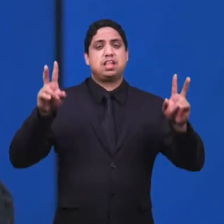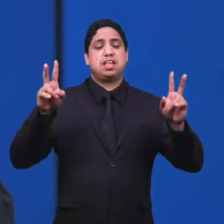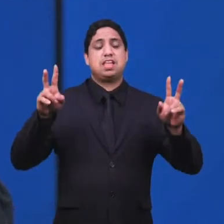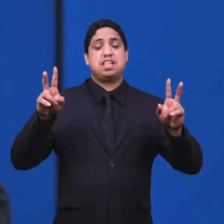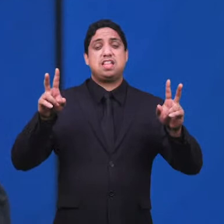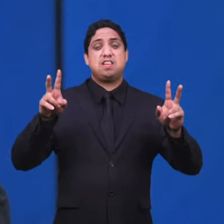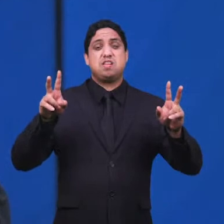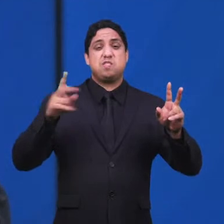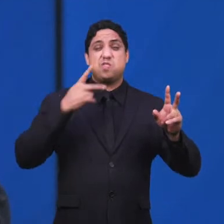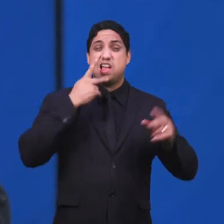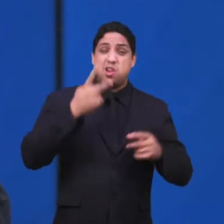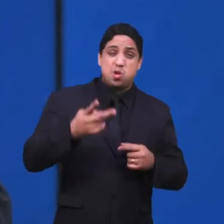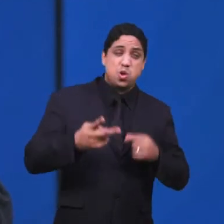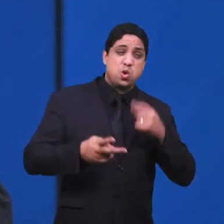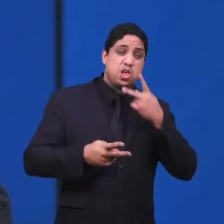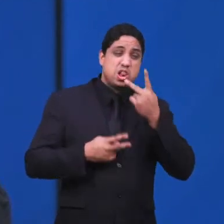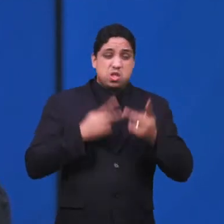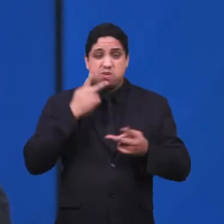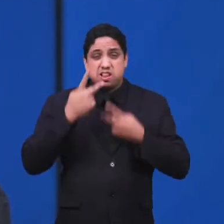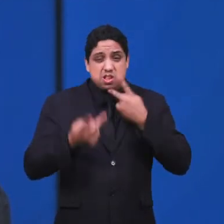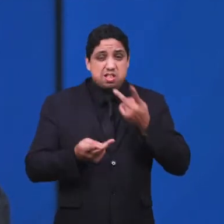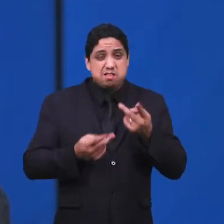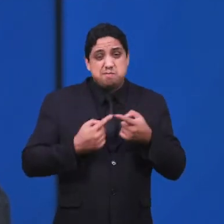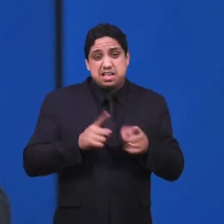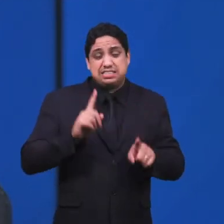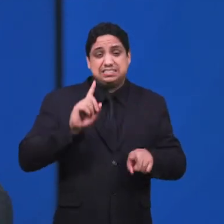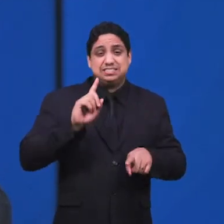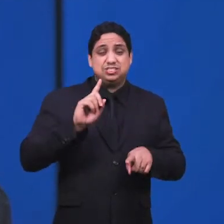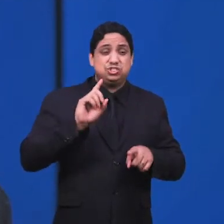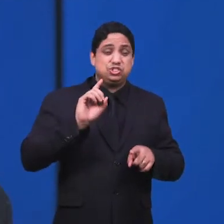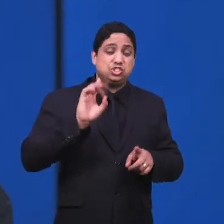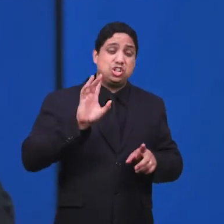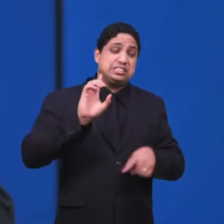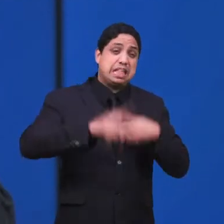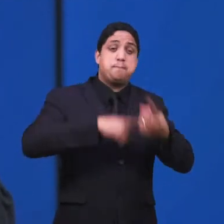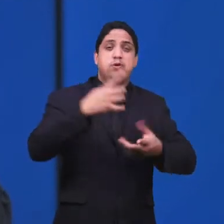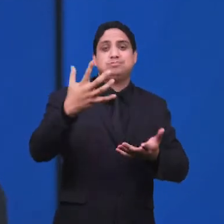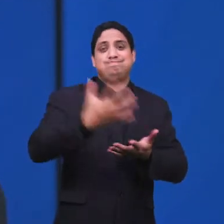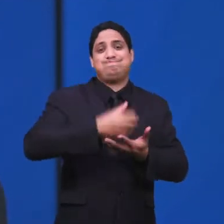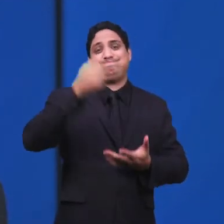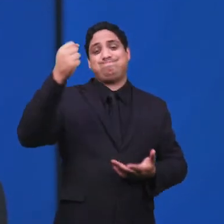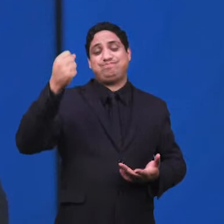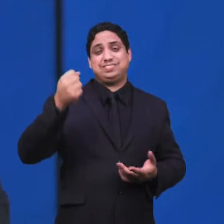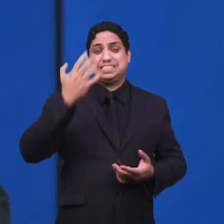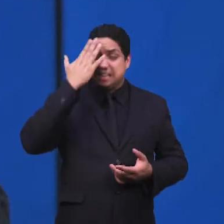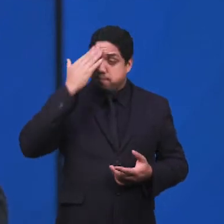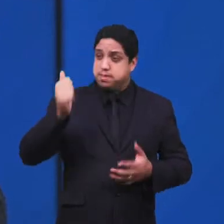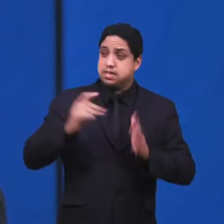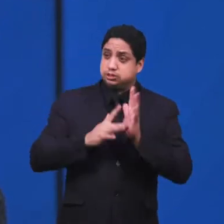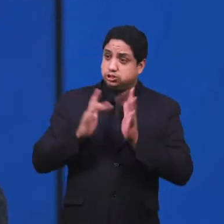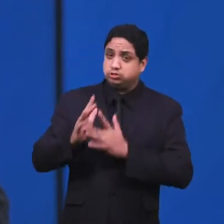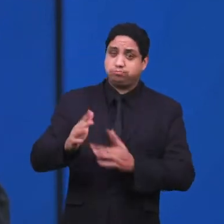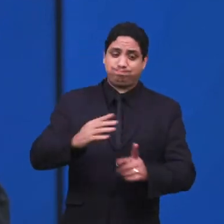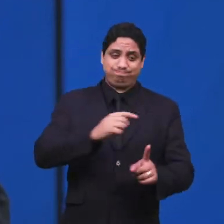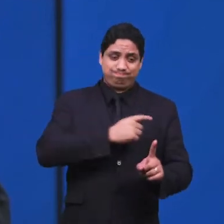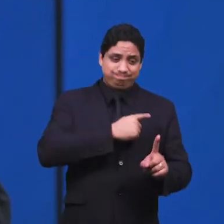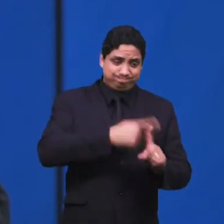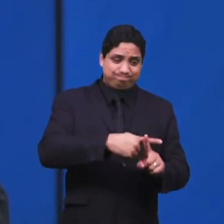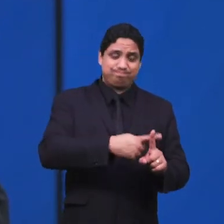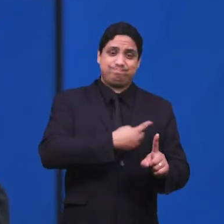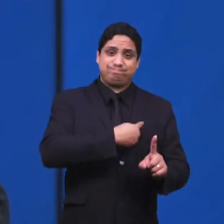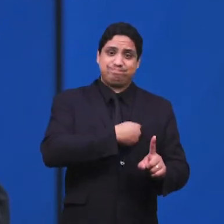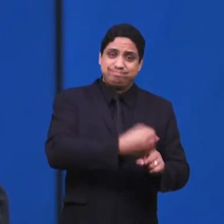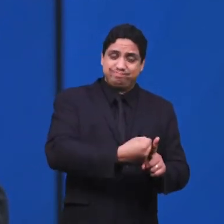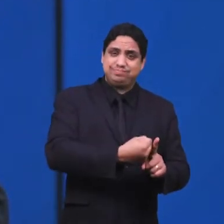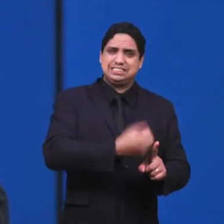expressou, mas depois, quando ela não tinha sido arrebatada. Ela sabia que o Senhor levou sobre si os nossos pecados, né? Ali o